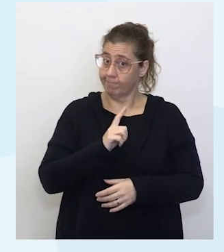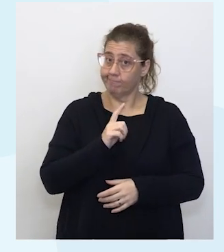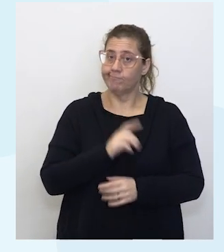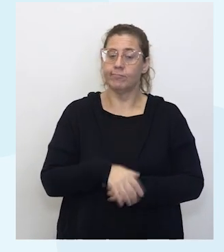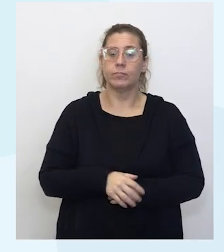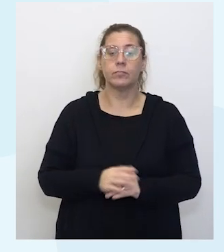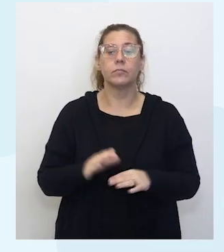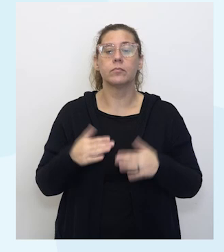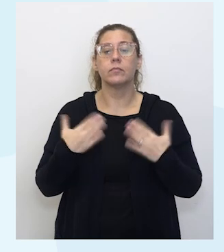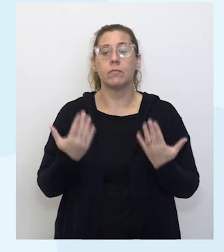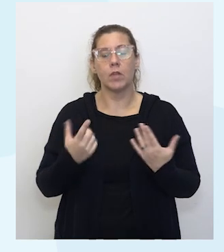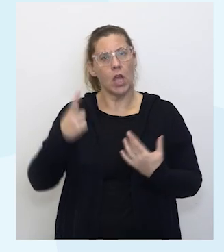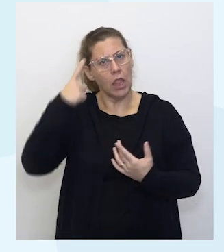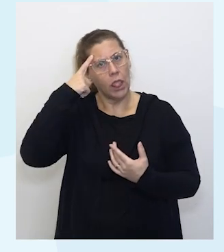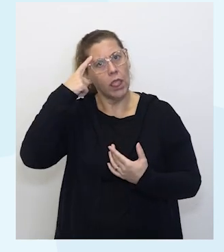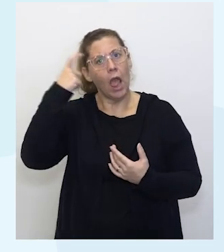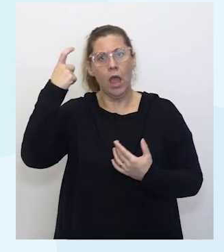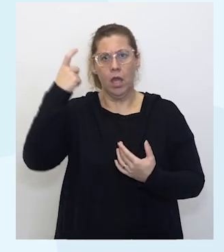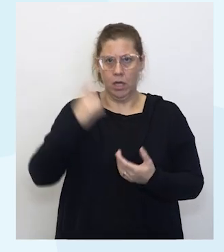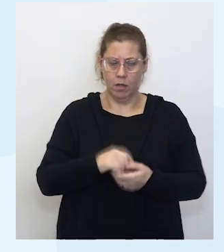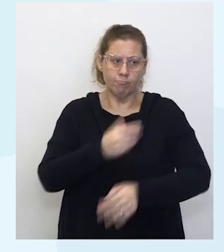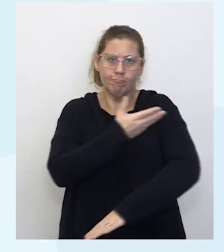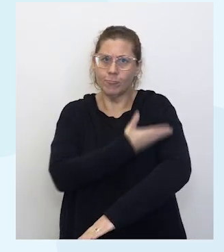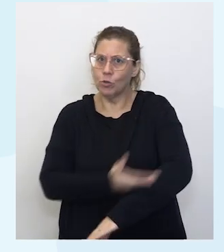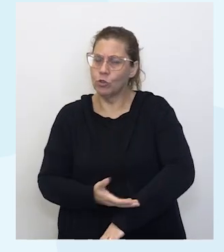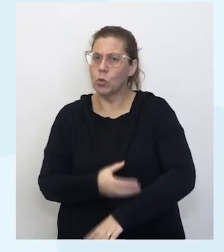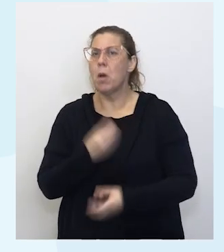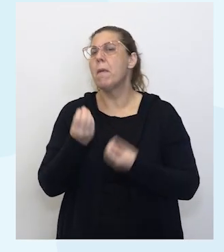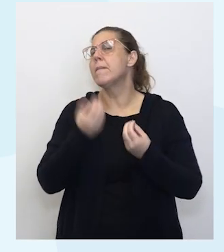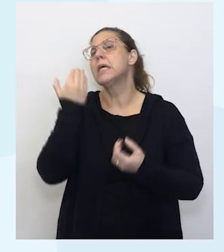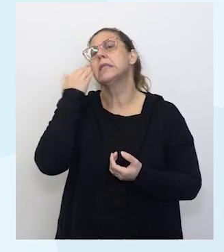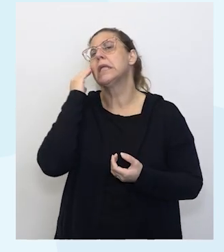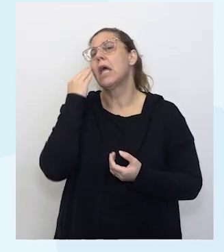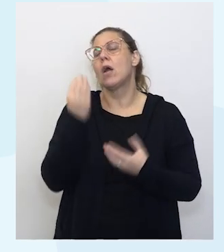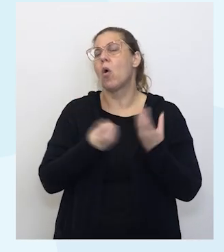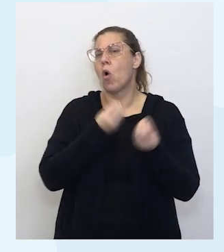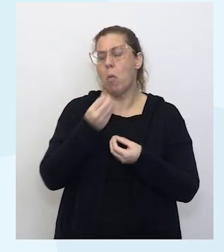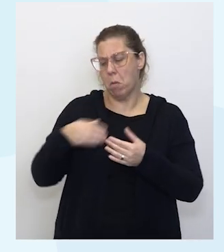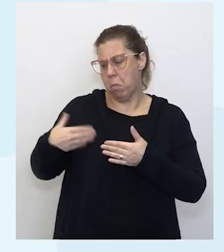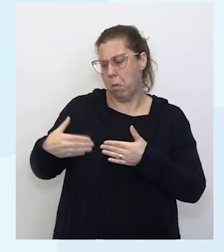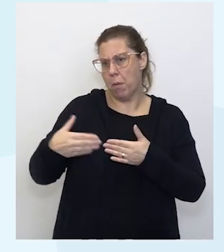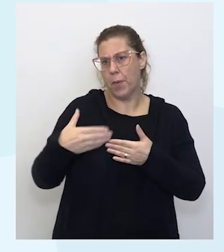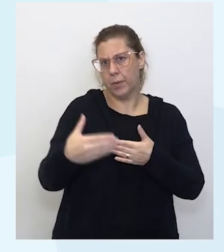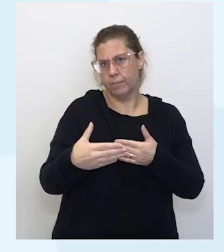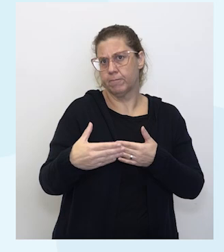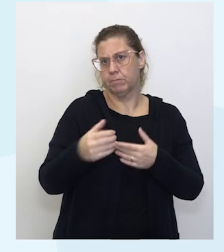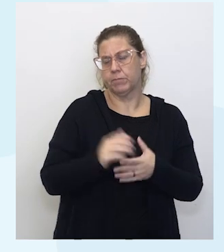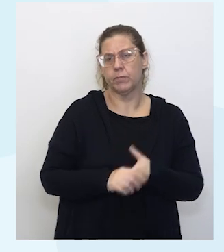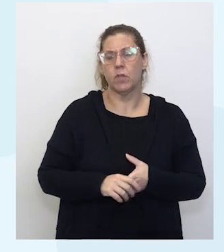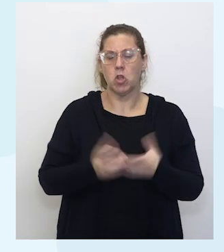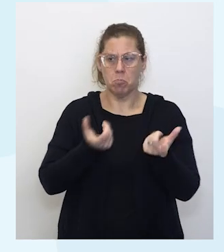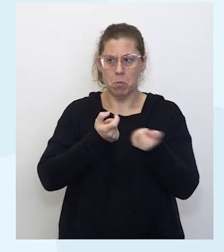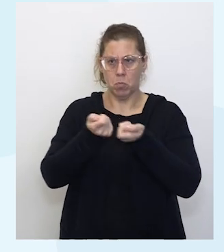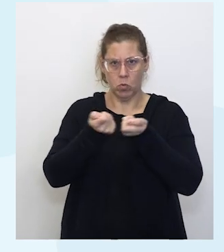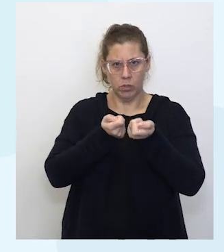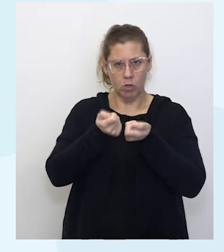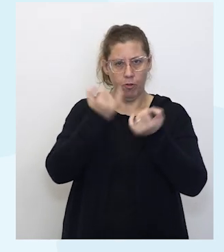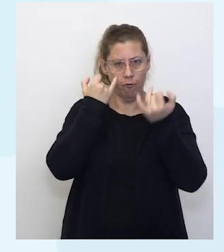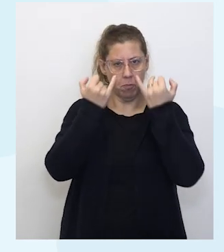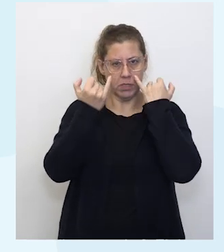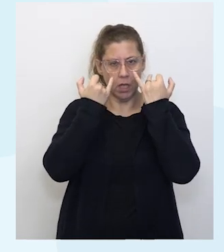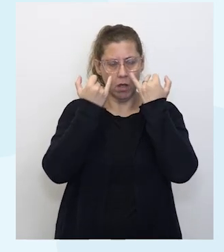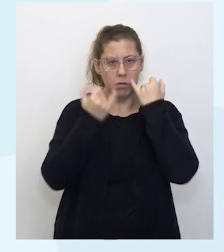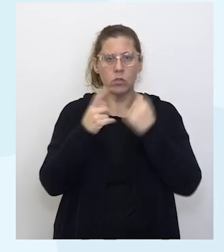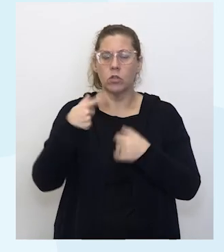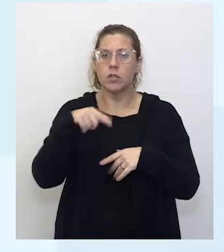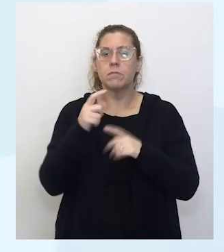tendenciosa e ideológica. Mas para entendermos como esse processo, né, de uma manipulação da informação,